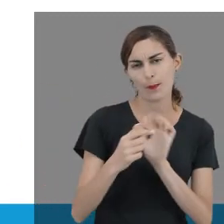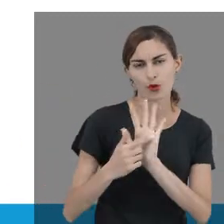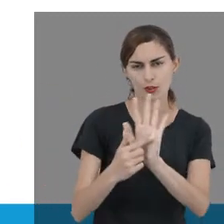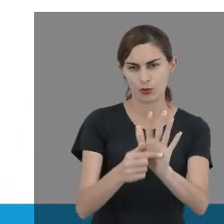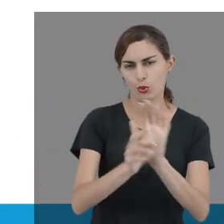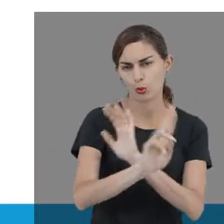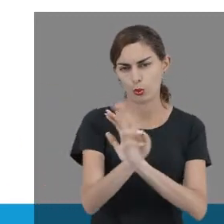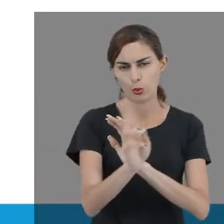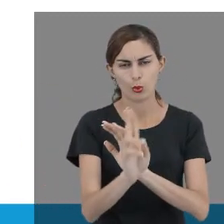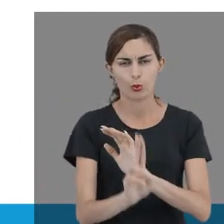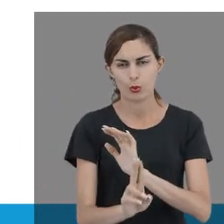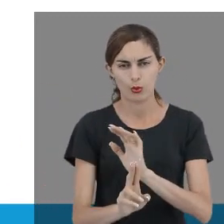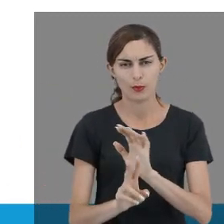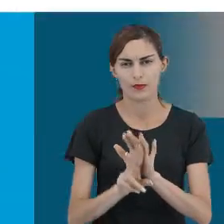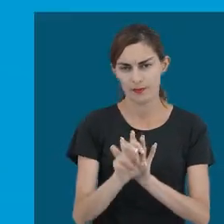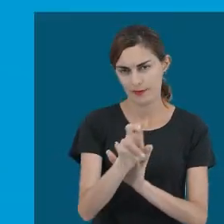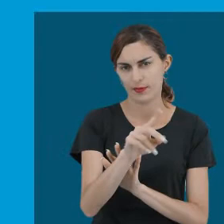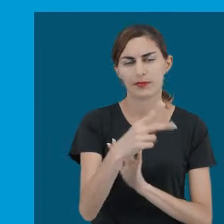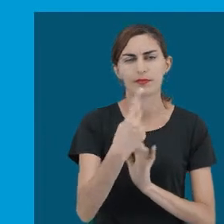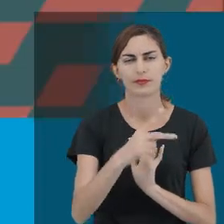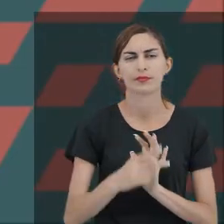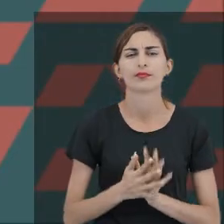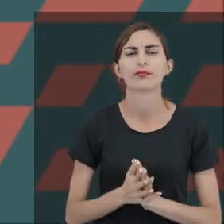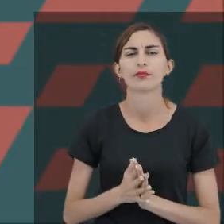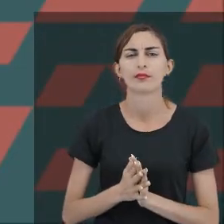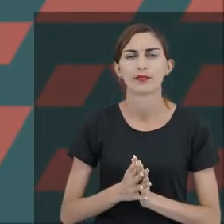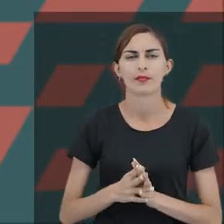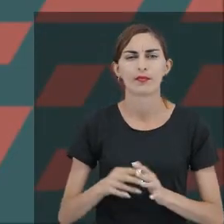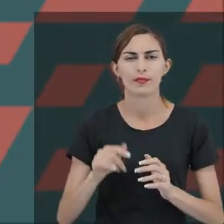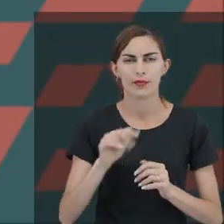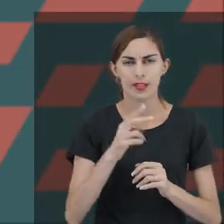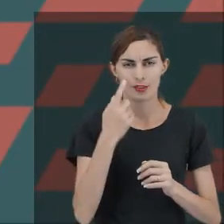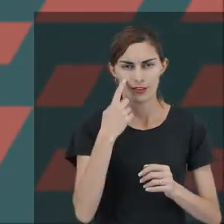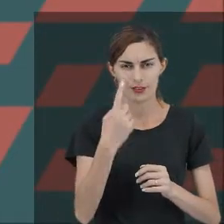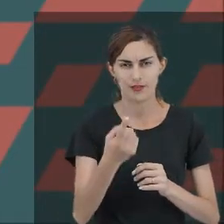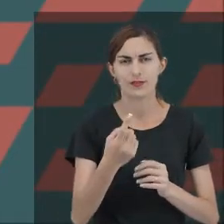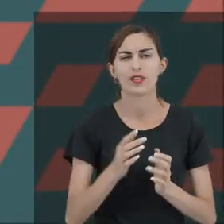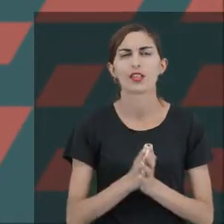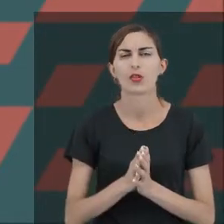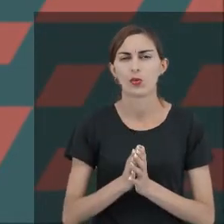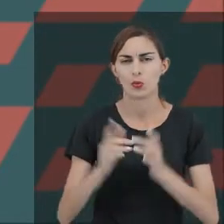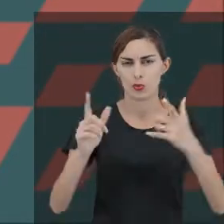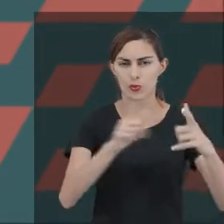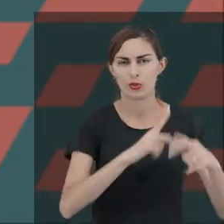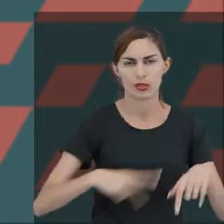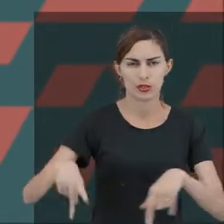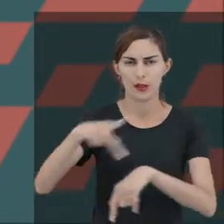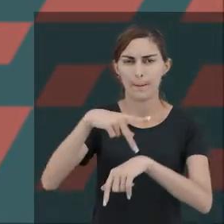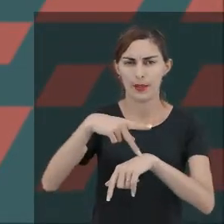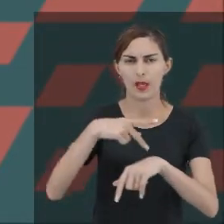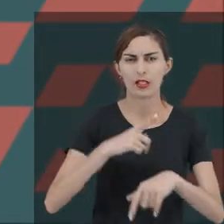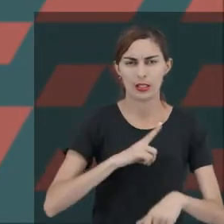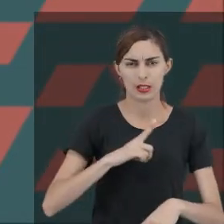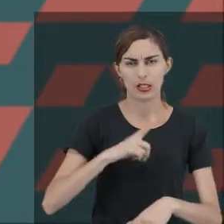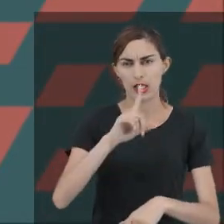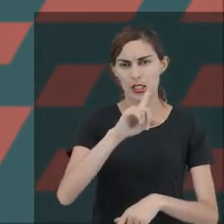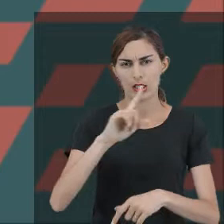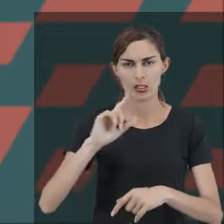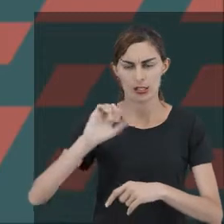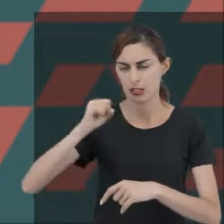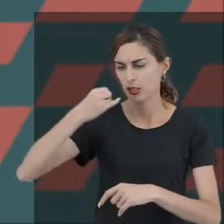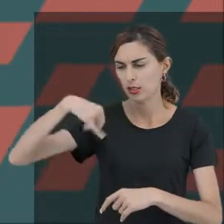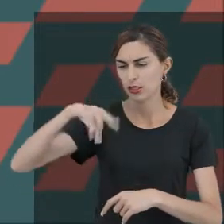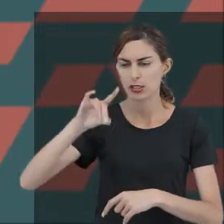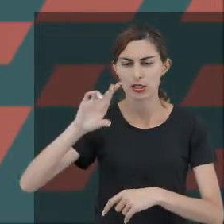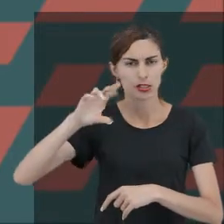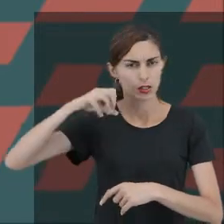Zika no Brasil, num lugar. Certo? Então, nesse slide a gente viu os lugares afetados, né, os países que têm síndrome congênita do Zika,